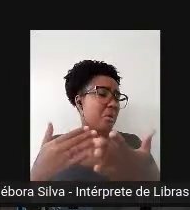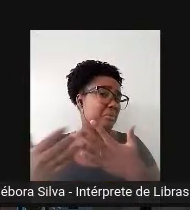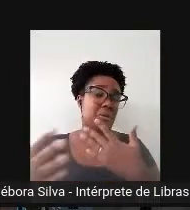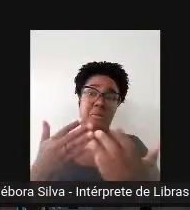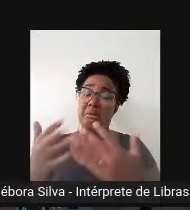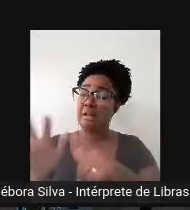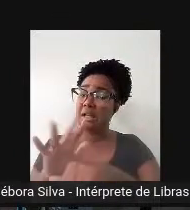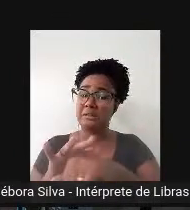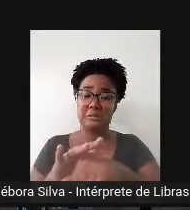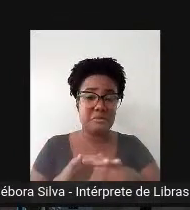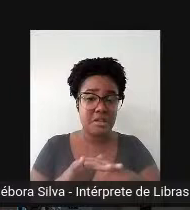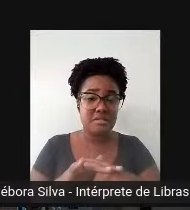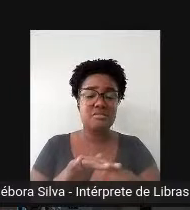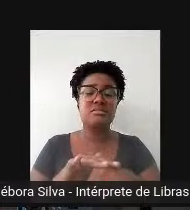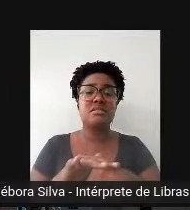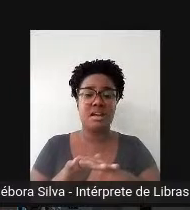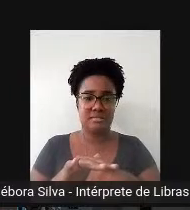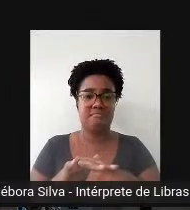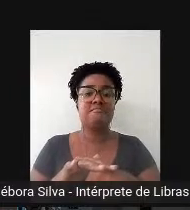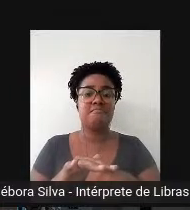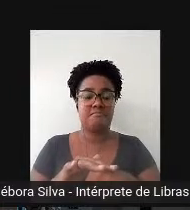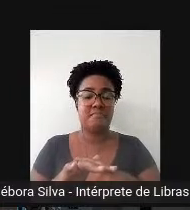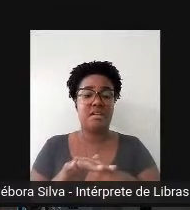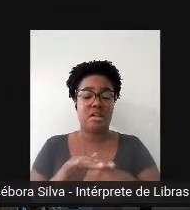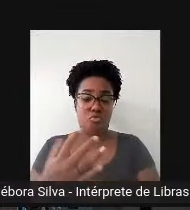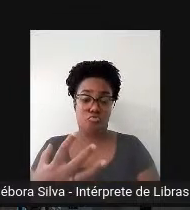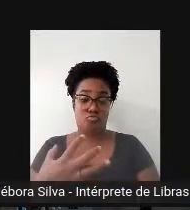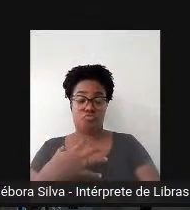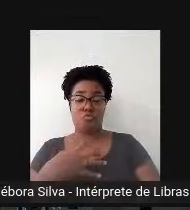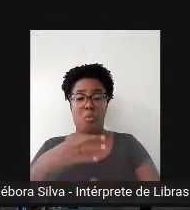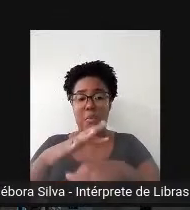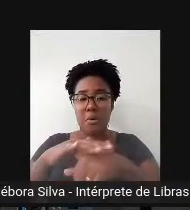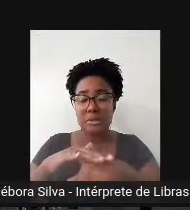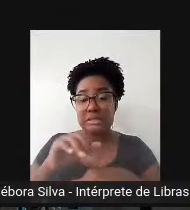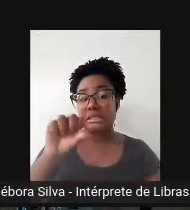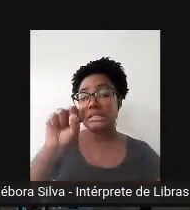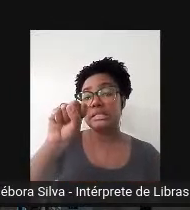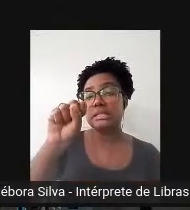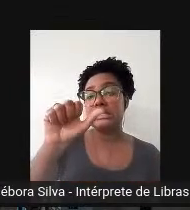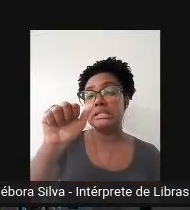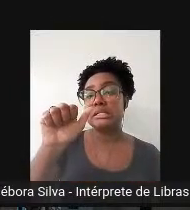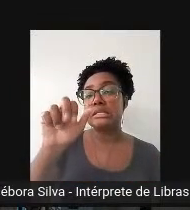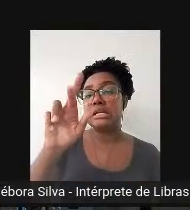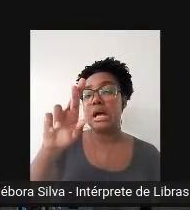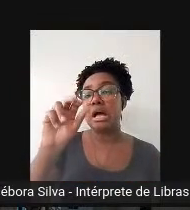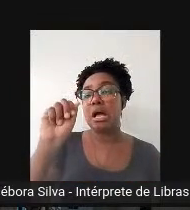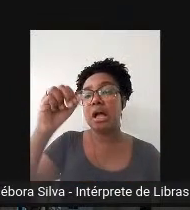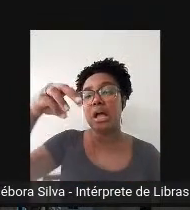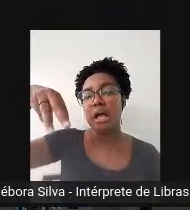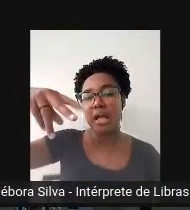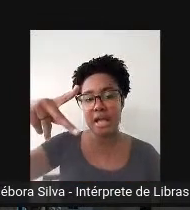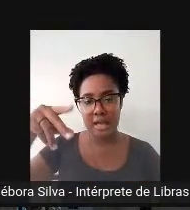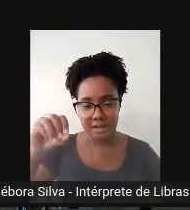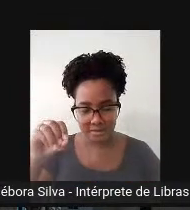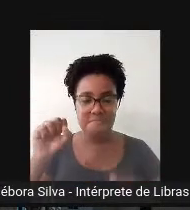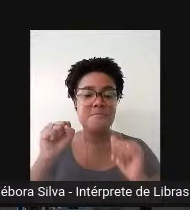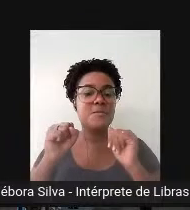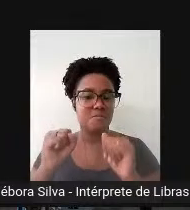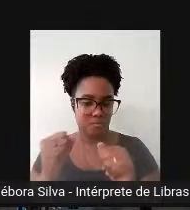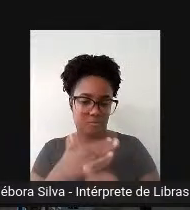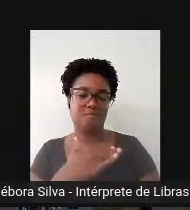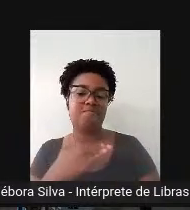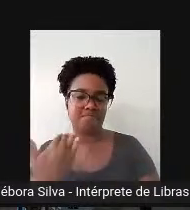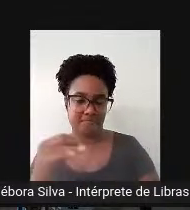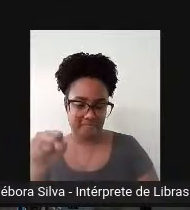mais facilmente, sarampo, por exemplo. O sarampo não mata normalmente crianças bem nutridas, mas mata crianças mal nutridas.